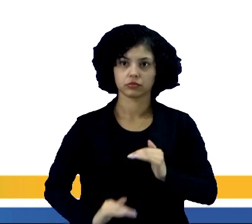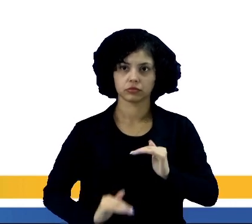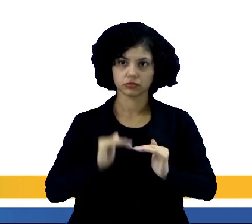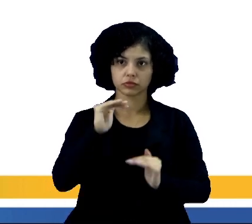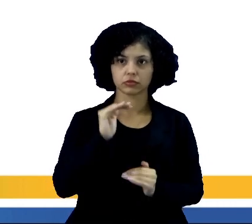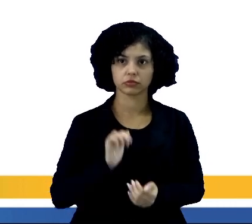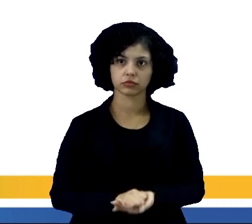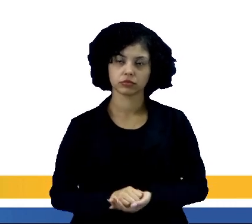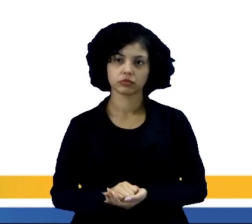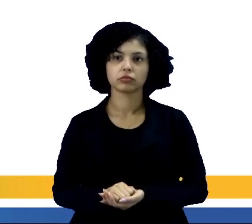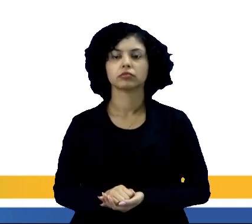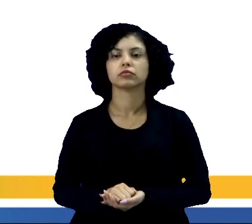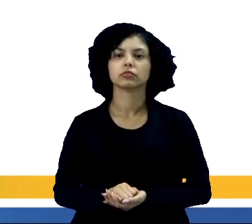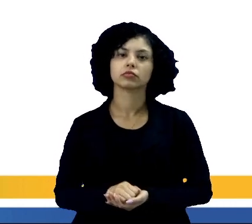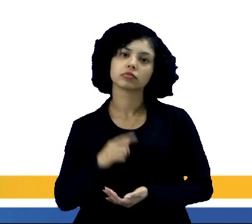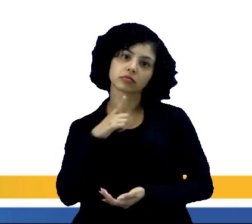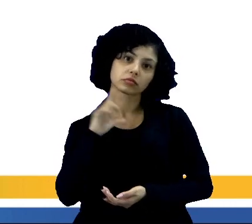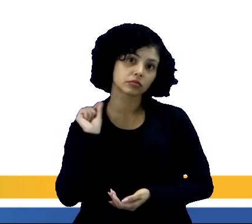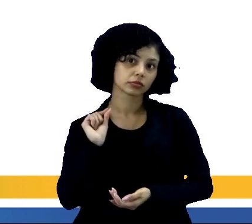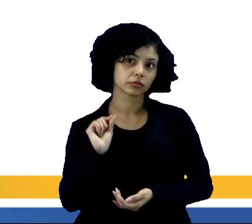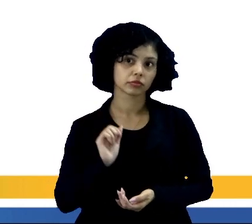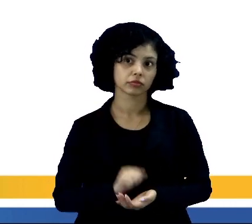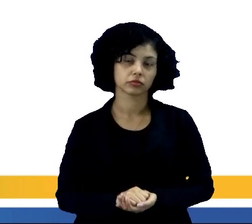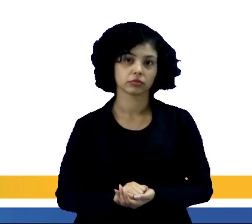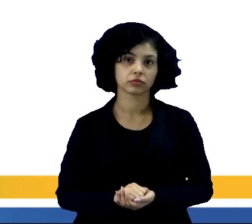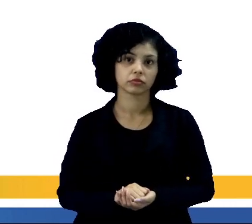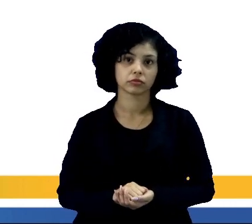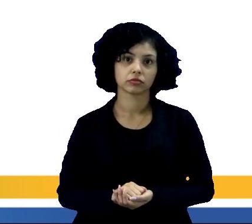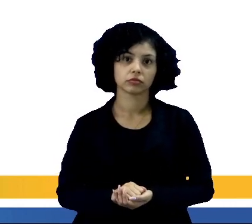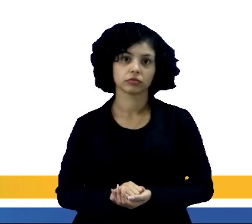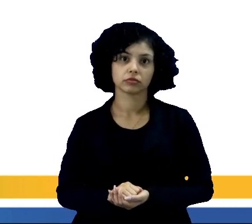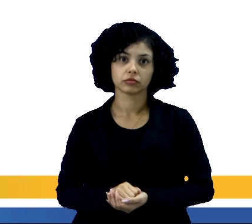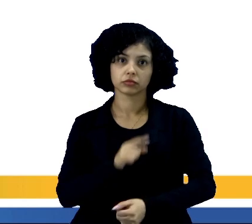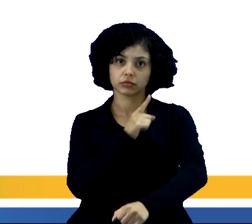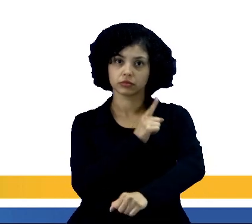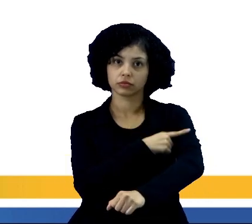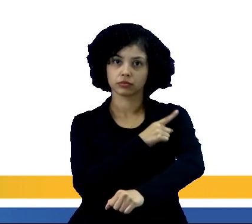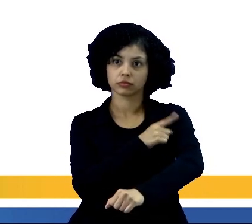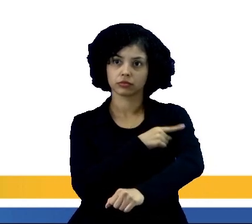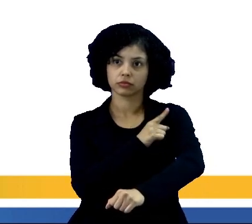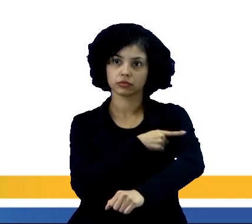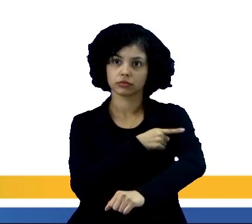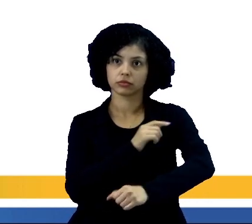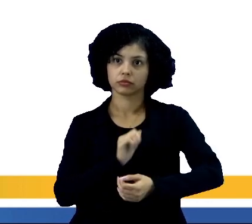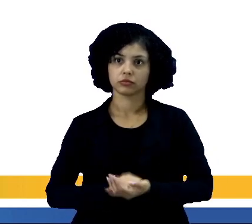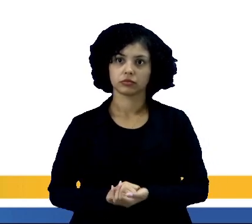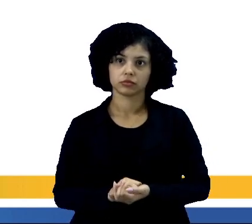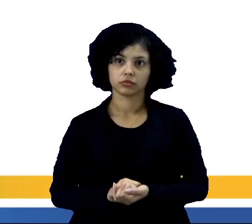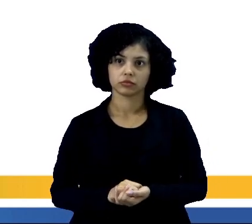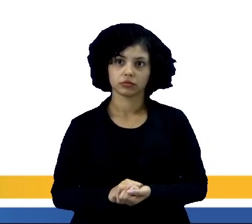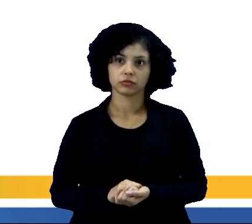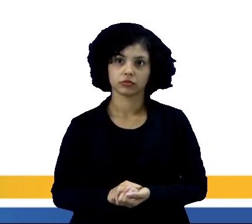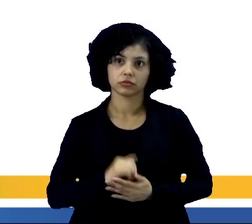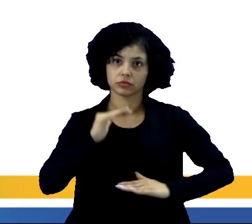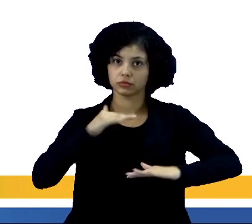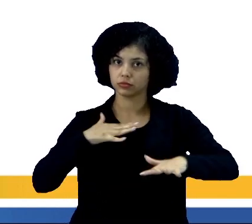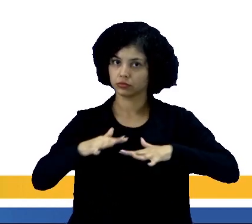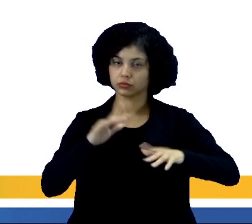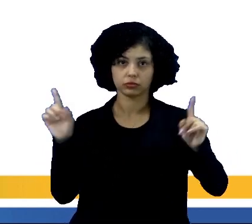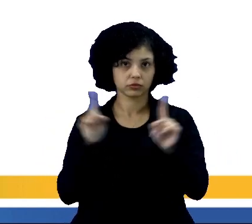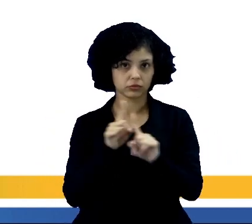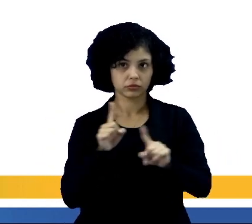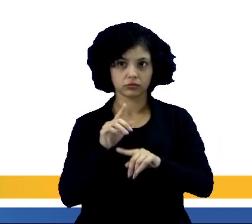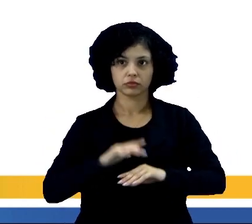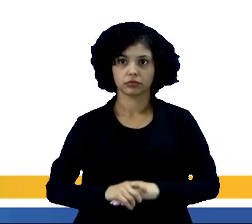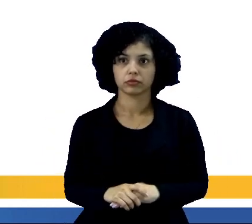cima. Húmero, ele é axial apendicular. Onde que é o húmero? O húmero é o osso do braço. O osso do braço está na região móvel, é axial?